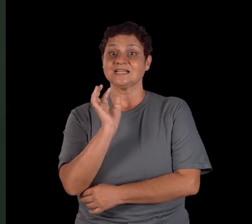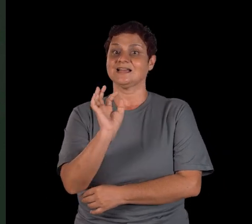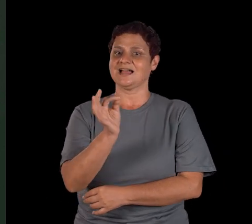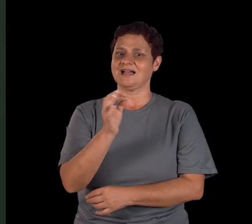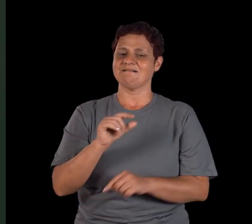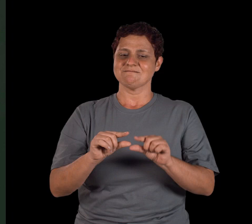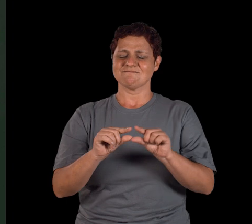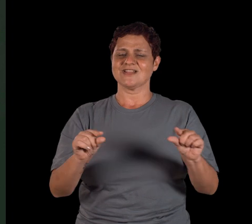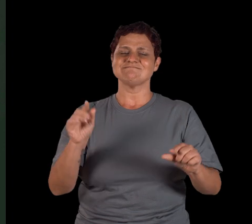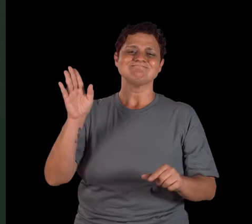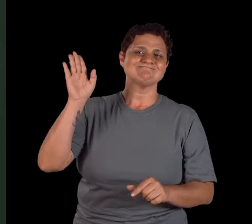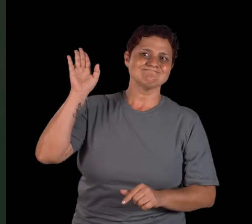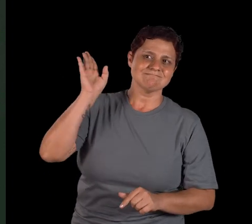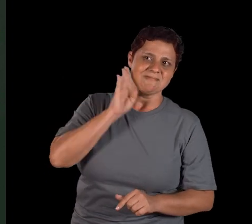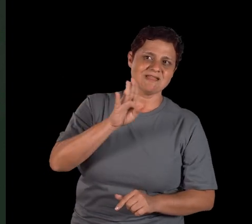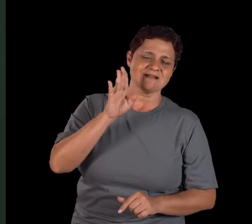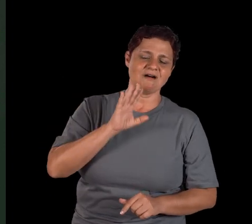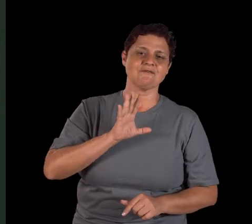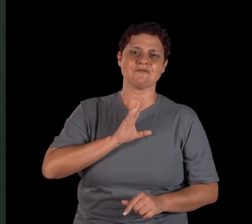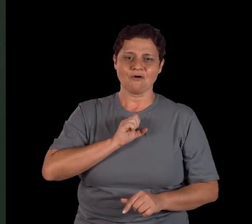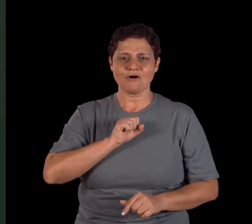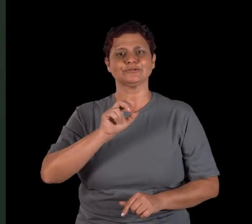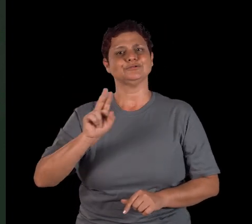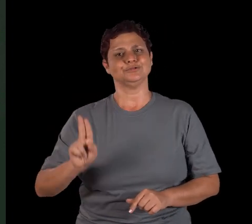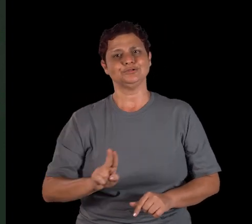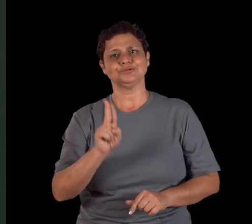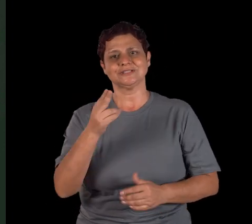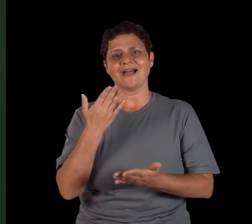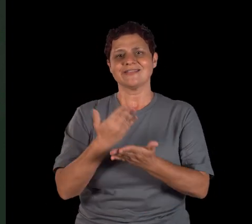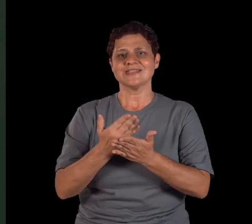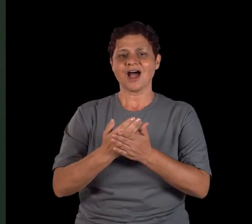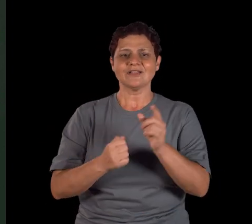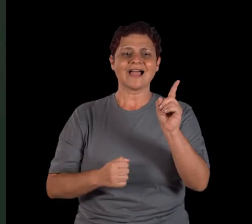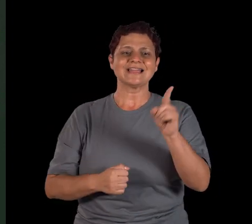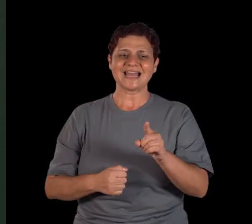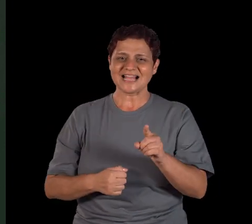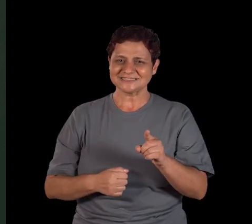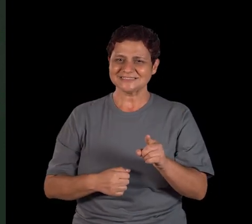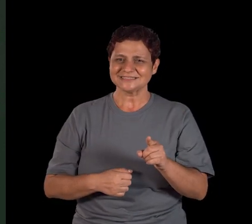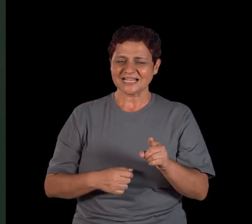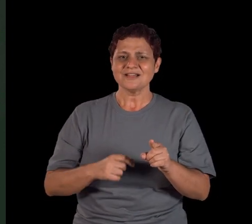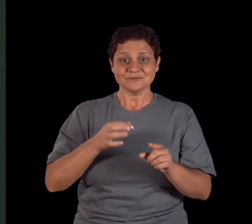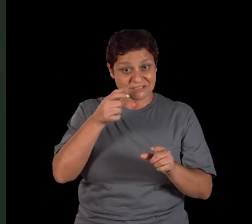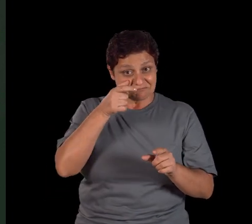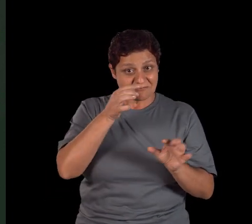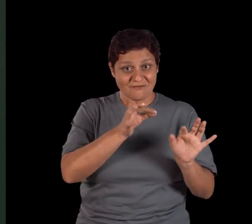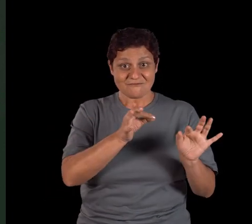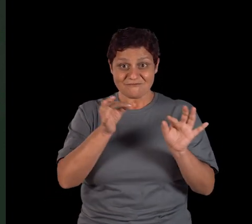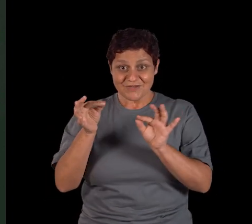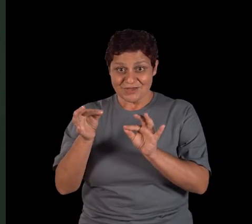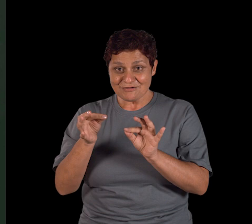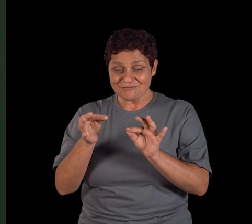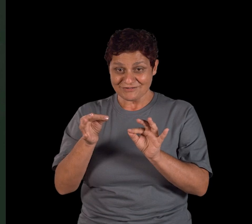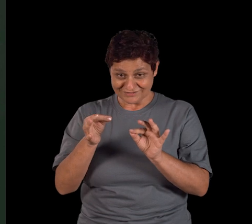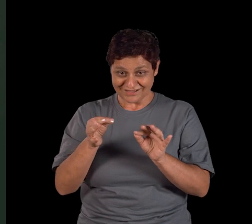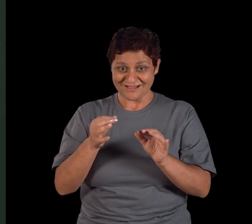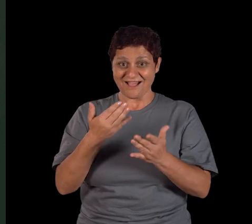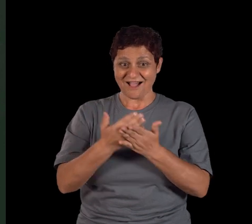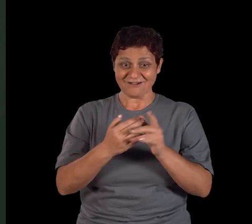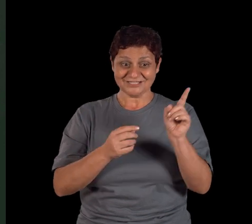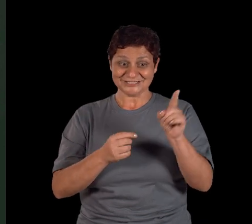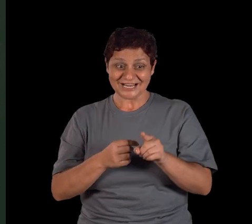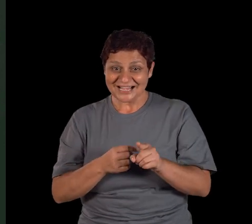Tem uma frase muito legal. Eu sempre uso essa na aula da crase, mas vale a pena você relembrar comigo aqui. Professor, eu não assisti aula de crase